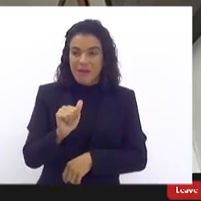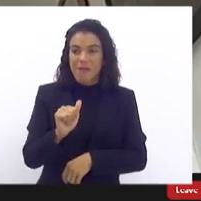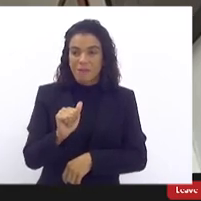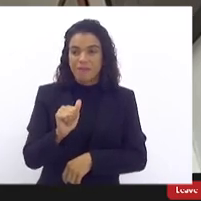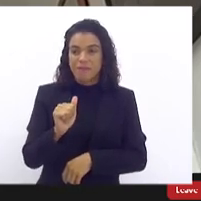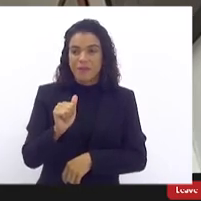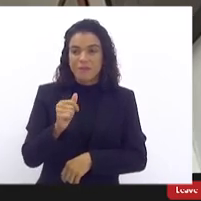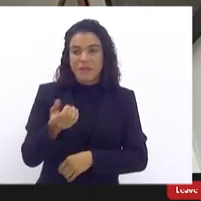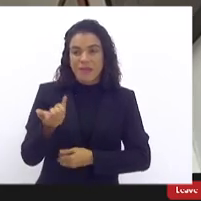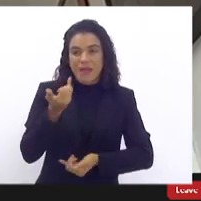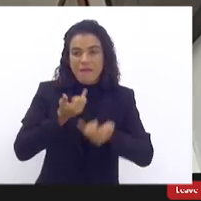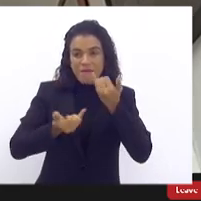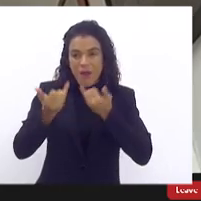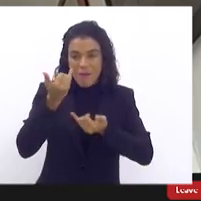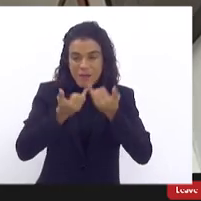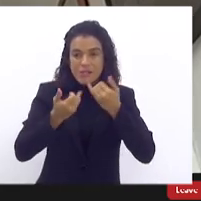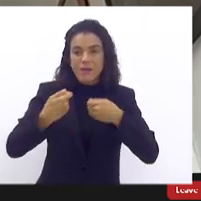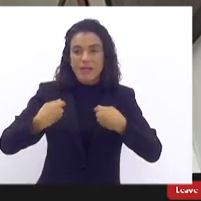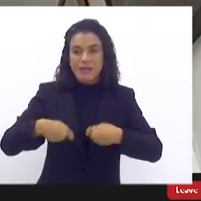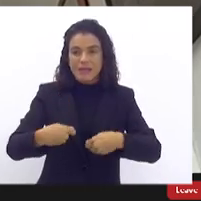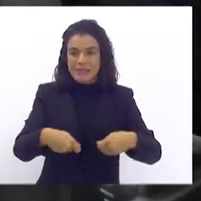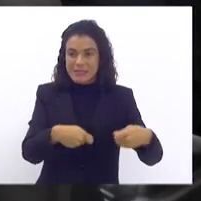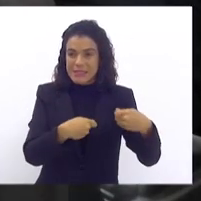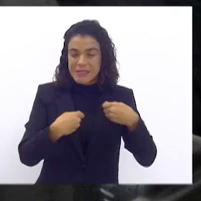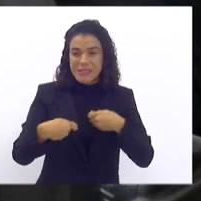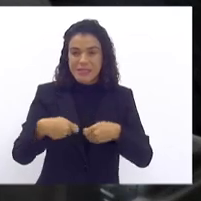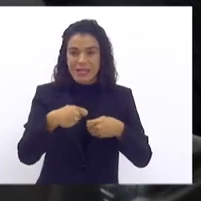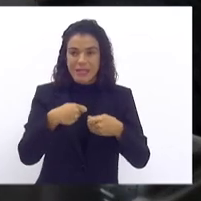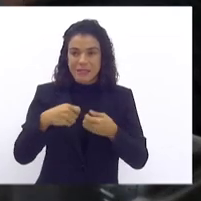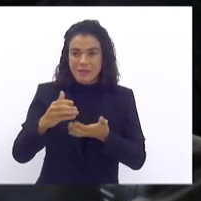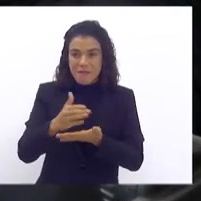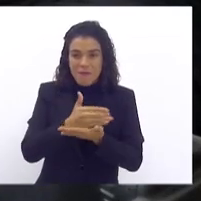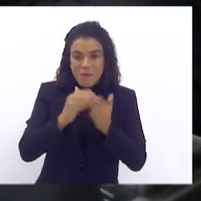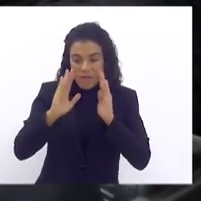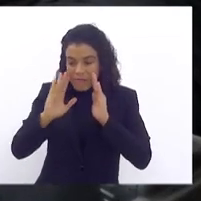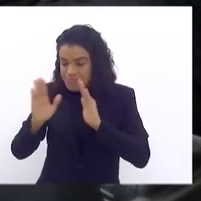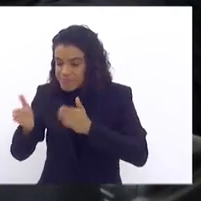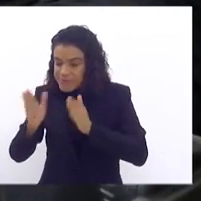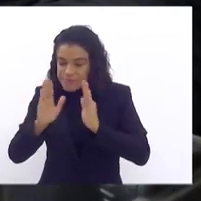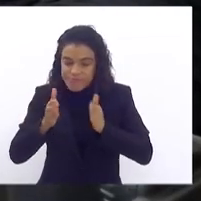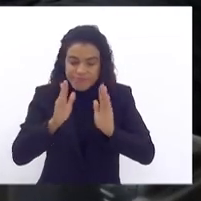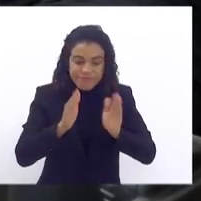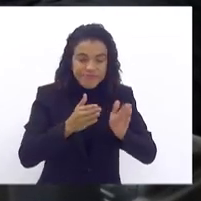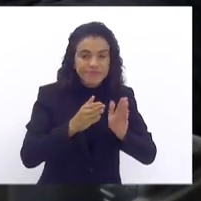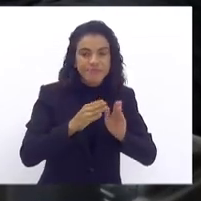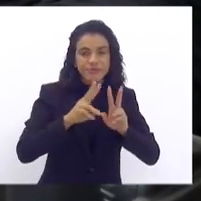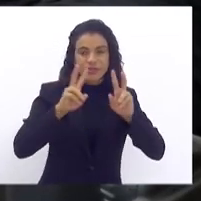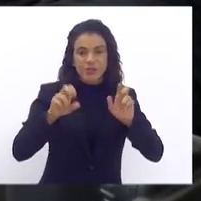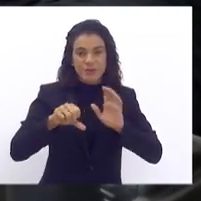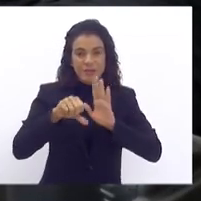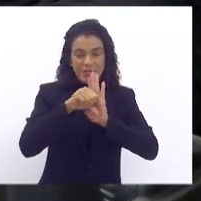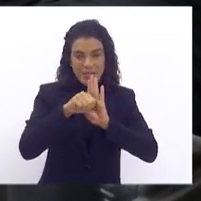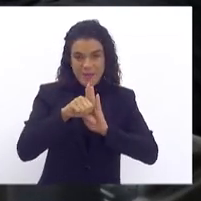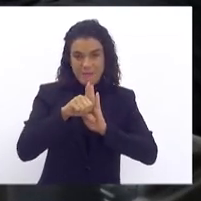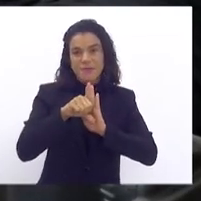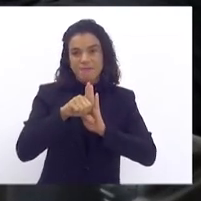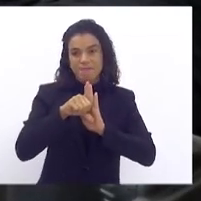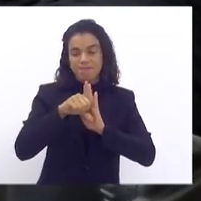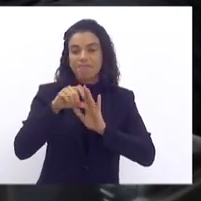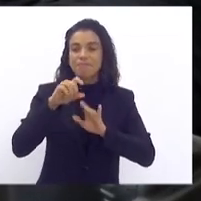me traz aí a necessidade da criação de dados específicos de crimes cibernéticos. No Tribunal do